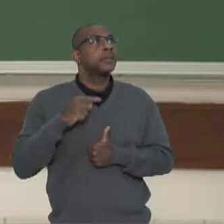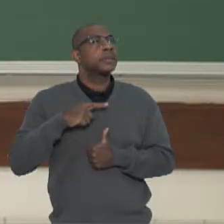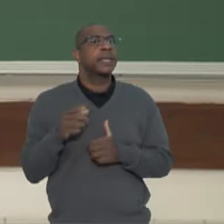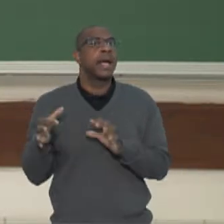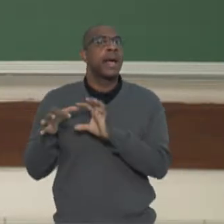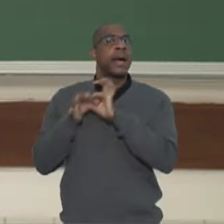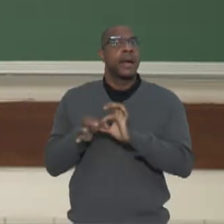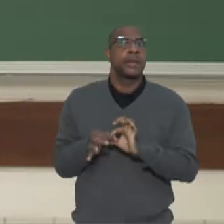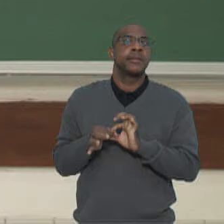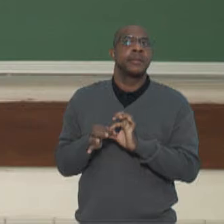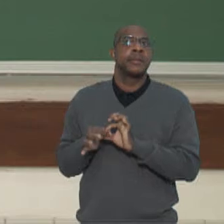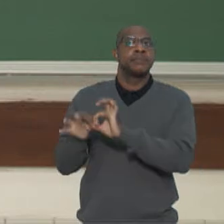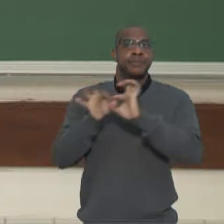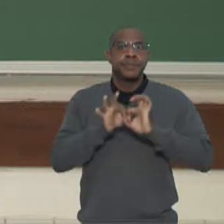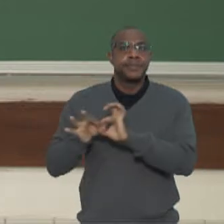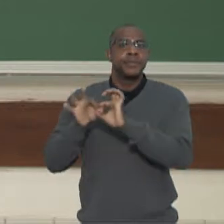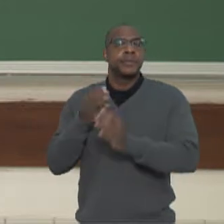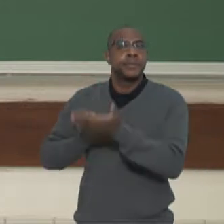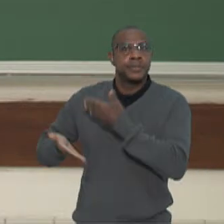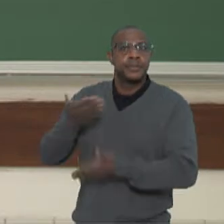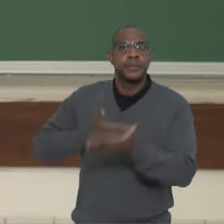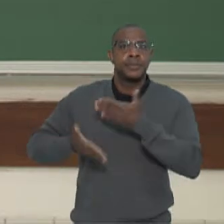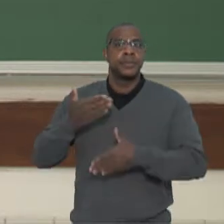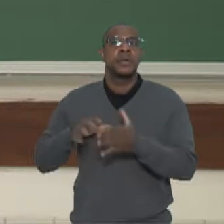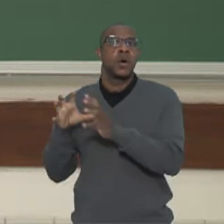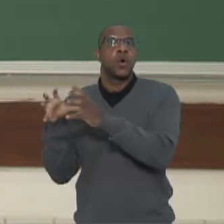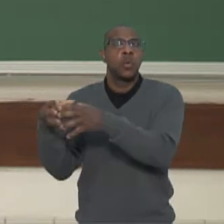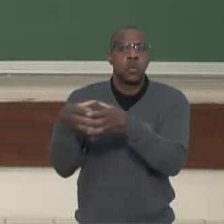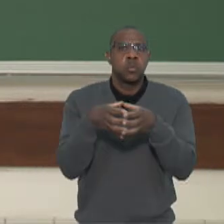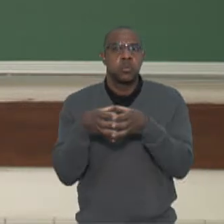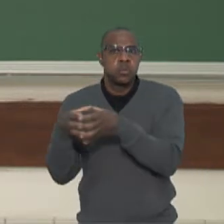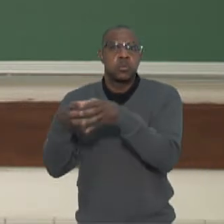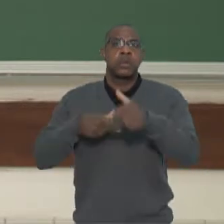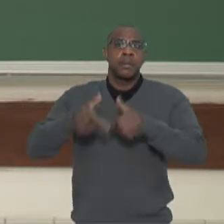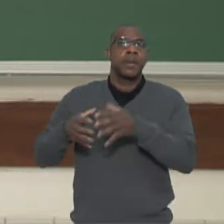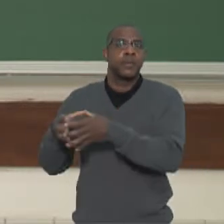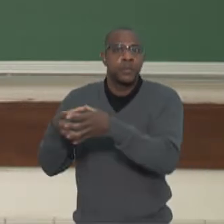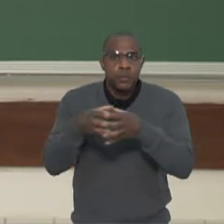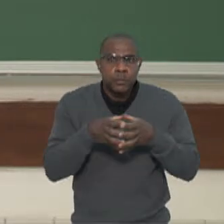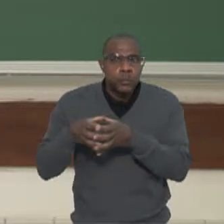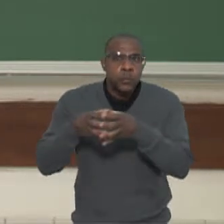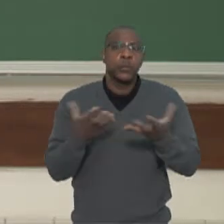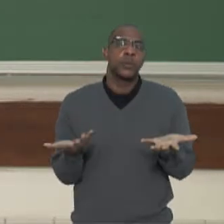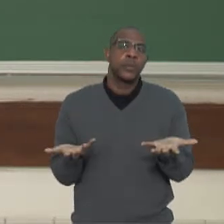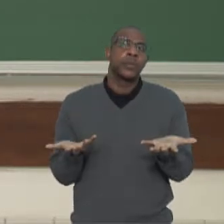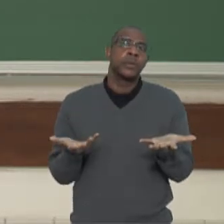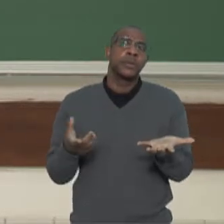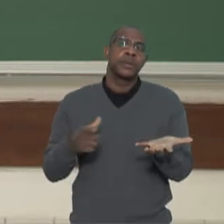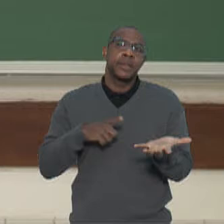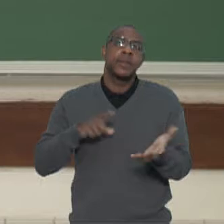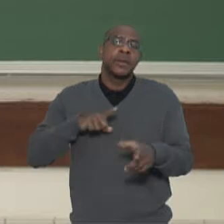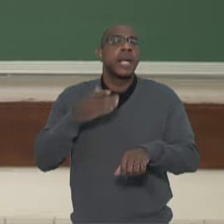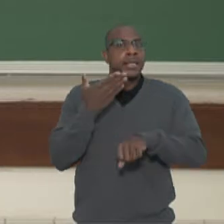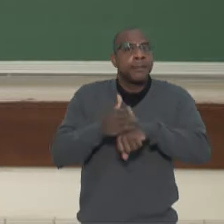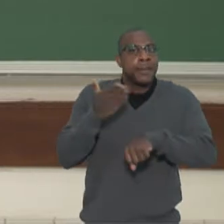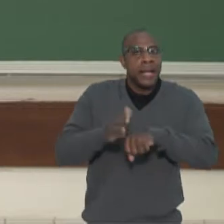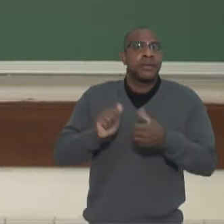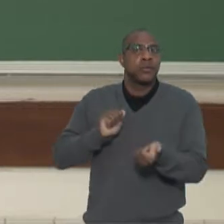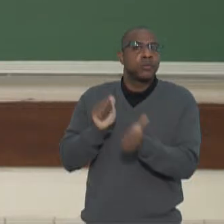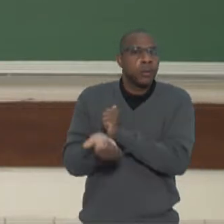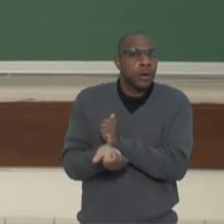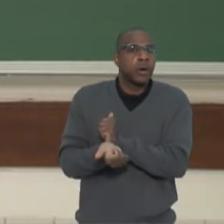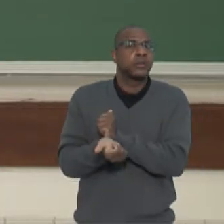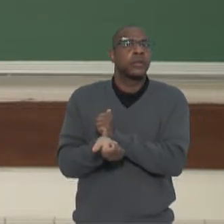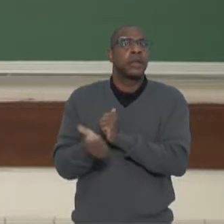essa coletividade, o trabalho em equipe. Então, além de ser, né, de existir essa prática esportiva,